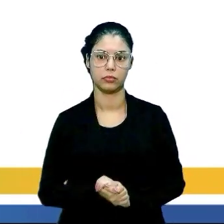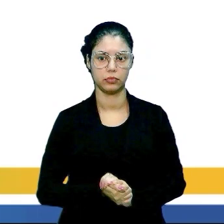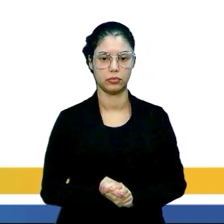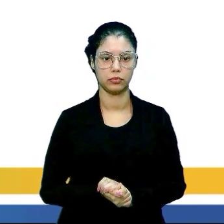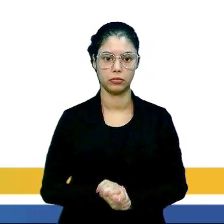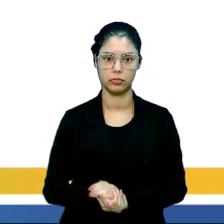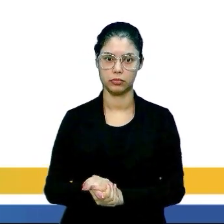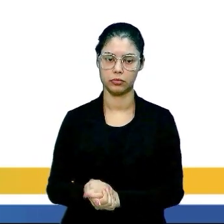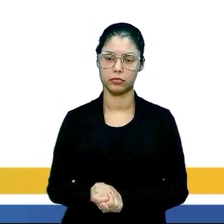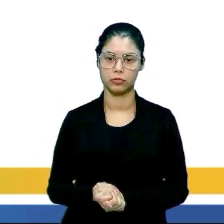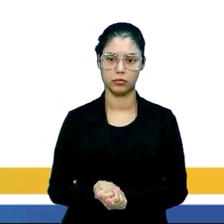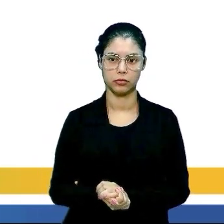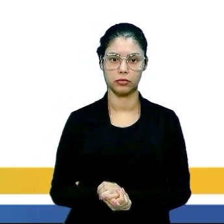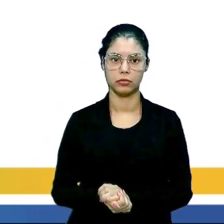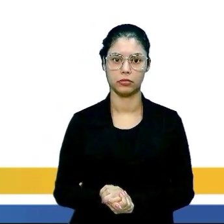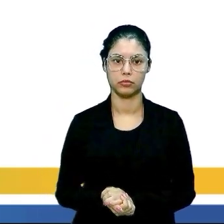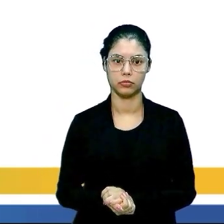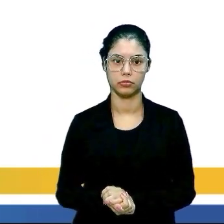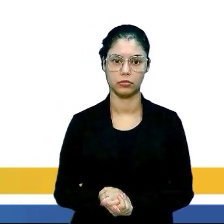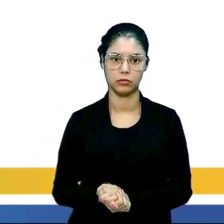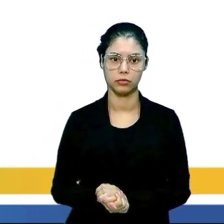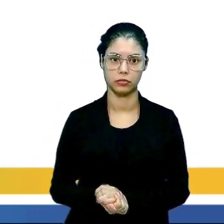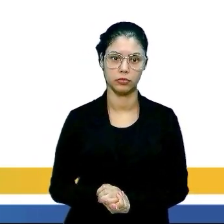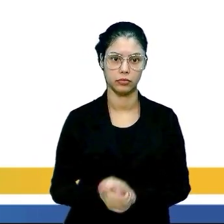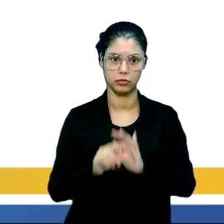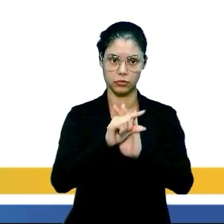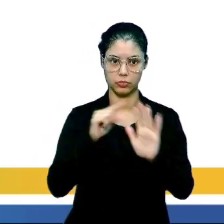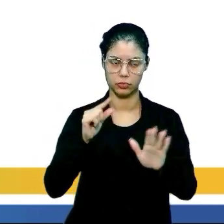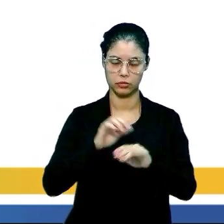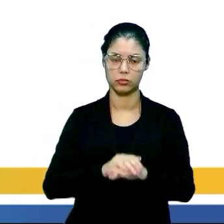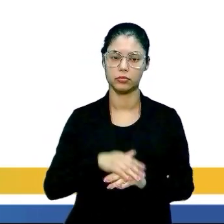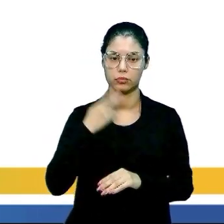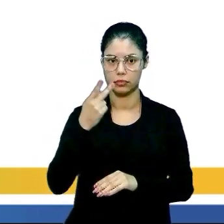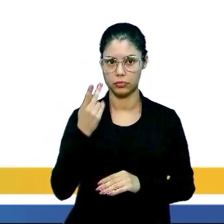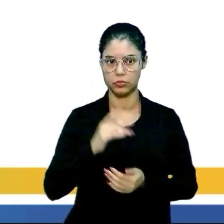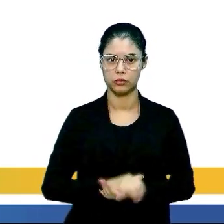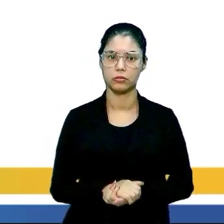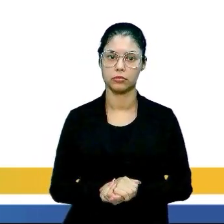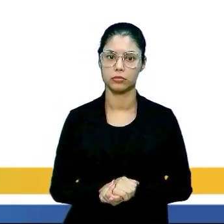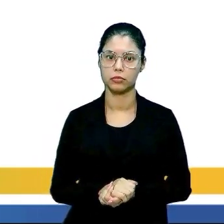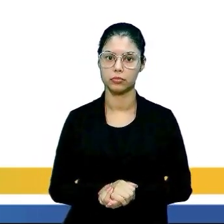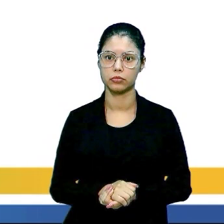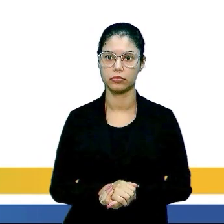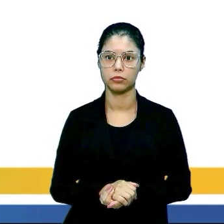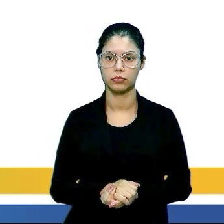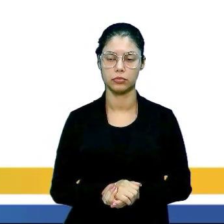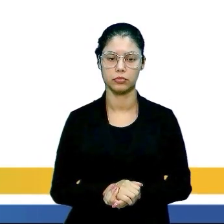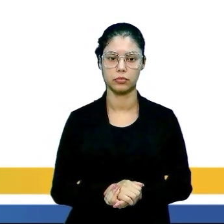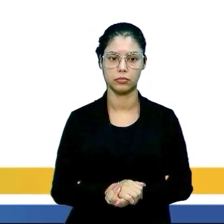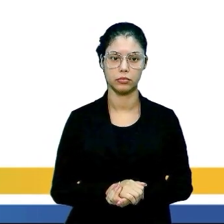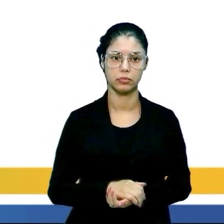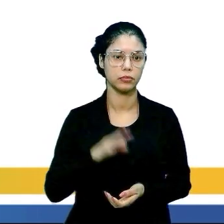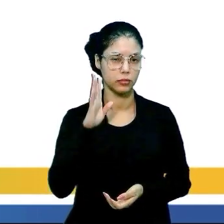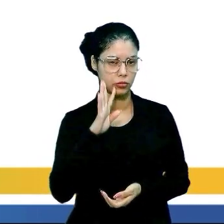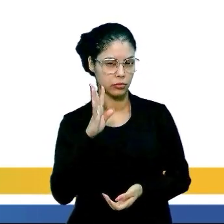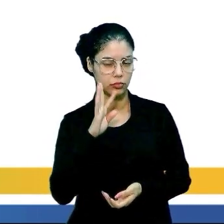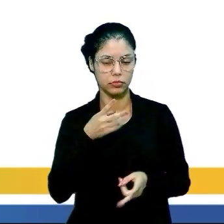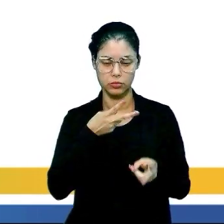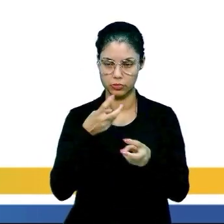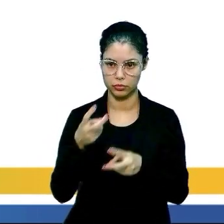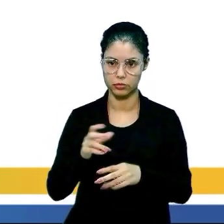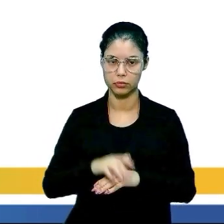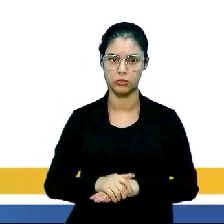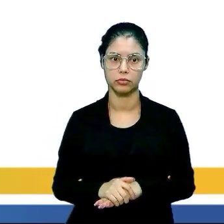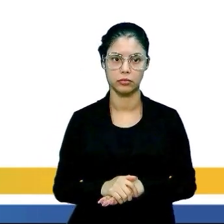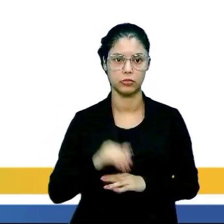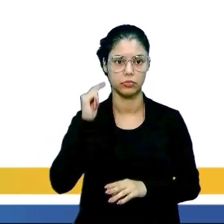das interpretações. E aí eu trouxe esse trecho de uma fala dela que eu acho bem incisiva, bem